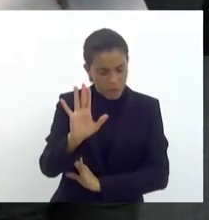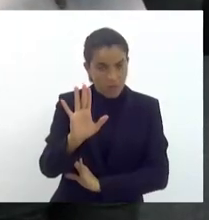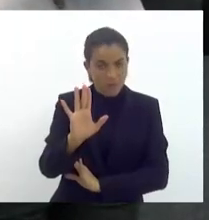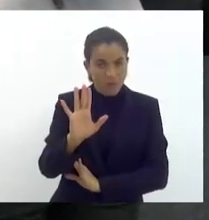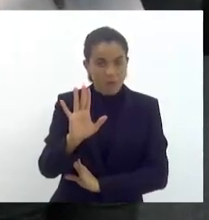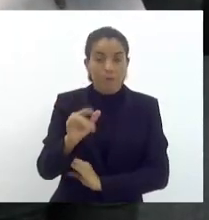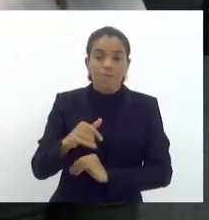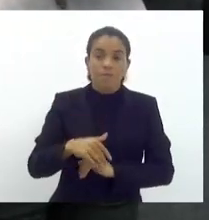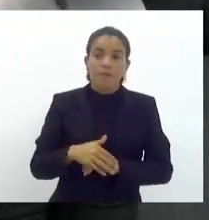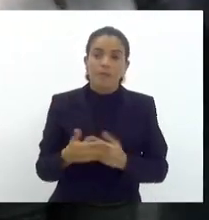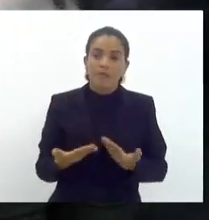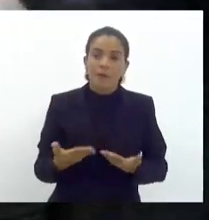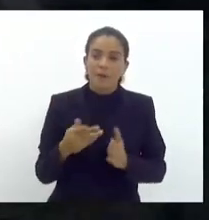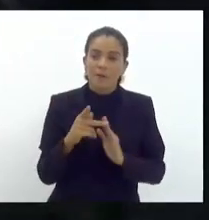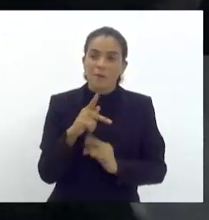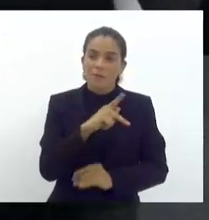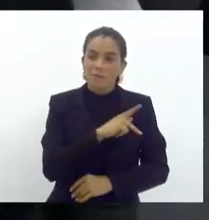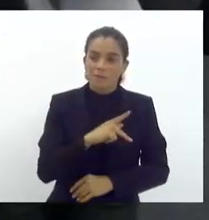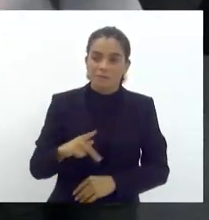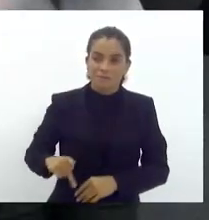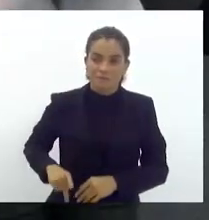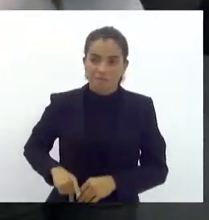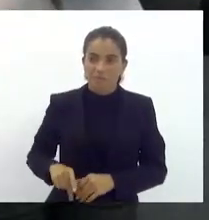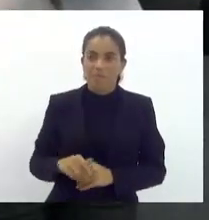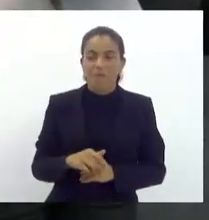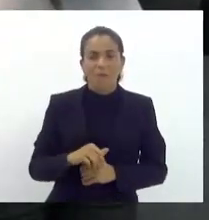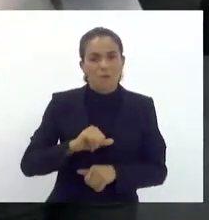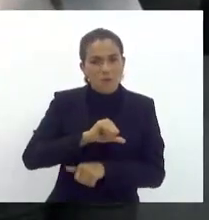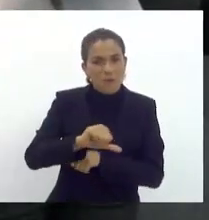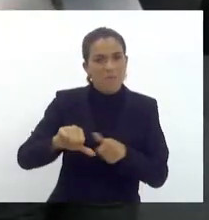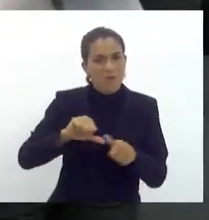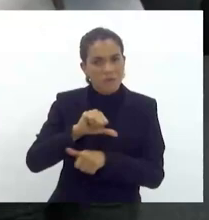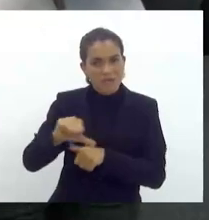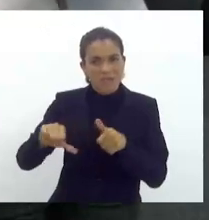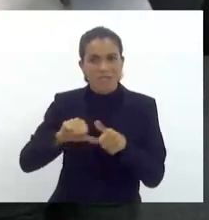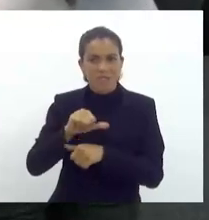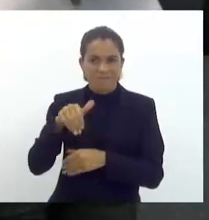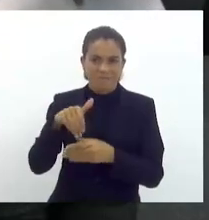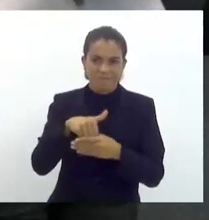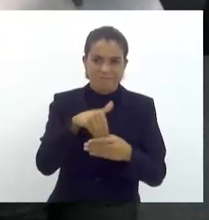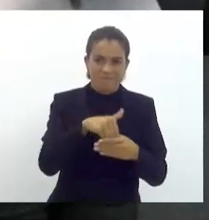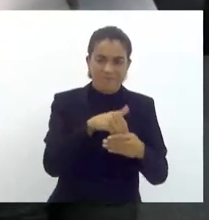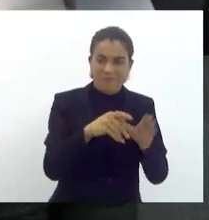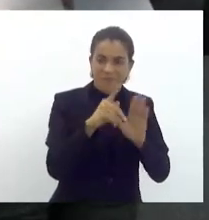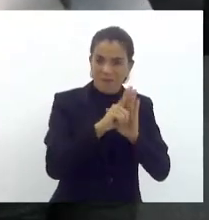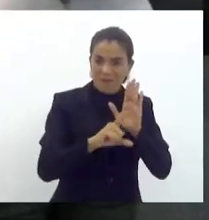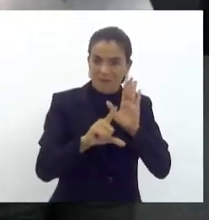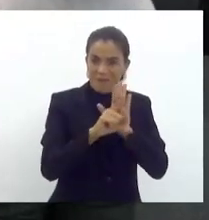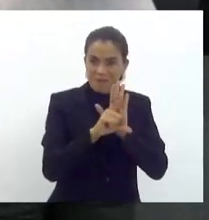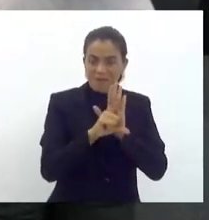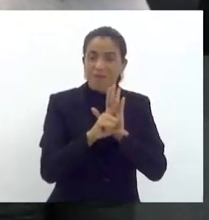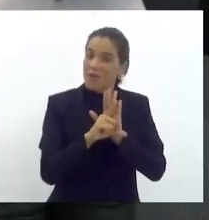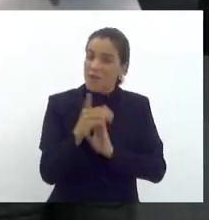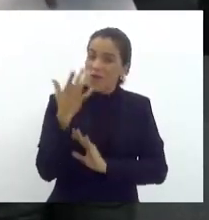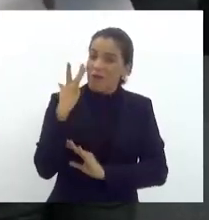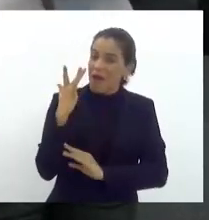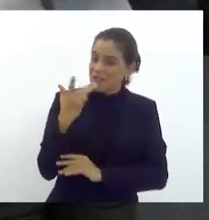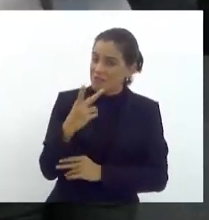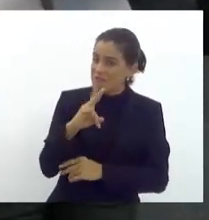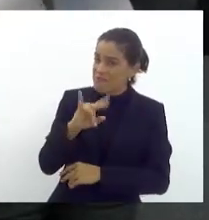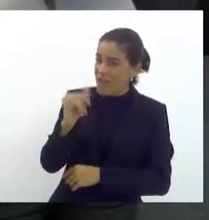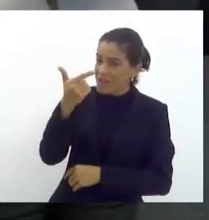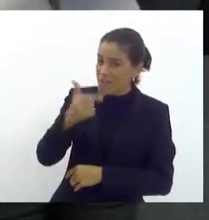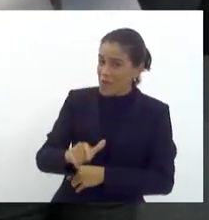então presidente de fato muitas inovações aqui na votação desse PL acho que vai abrir de fato